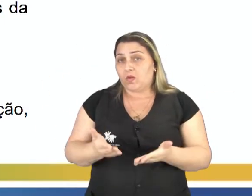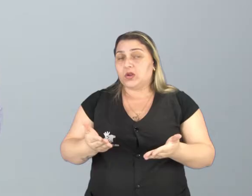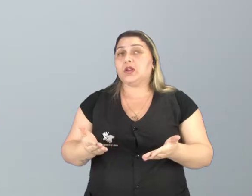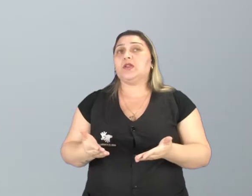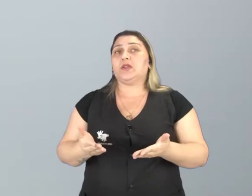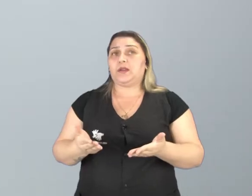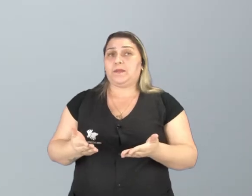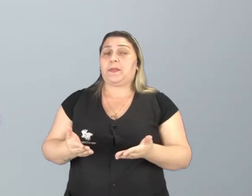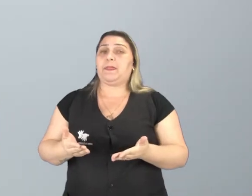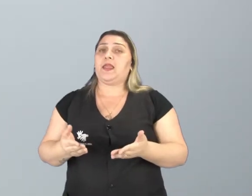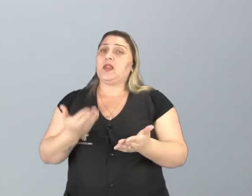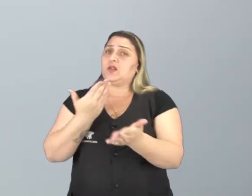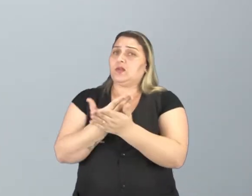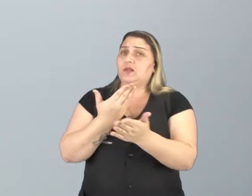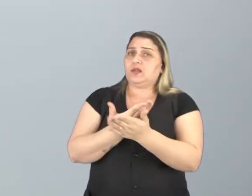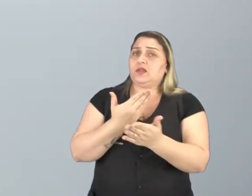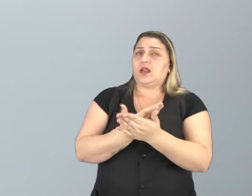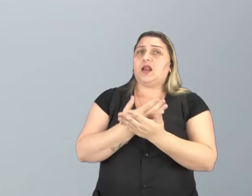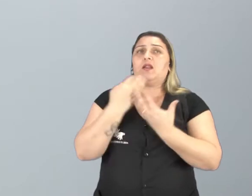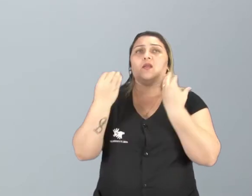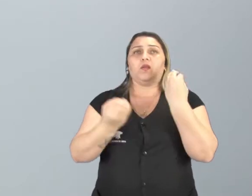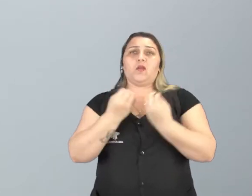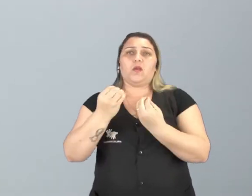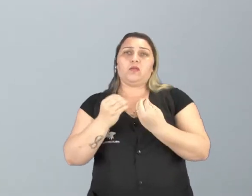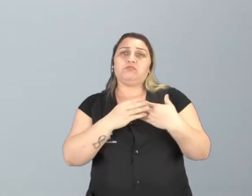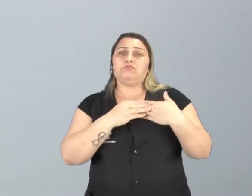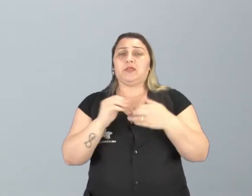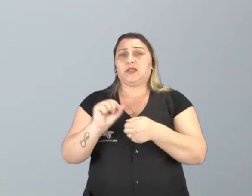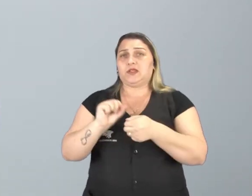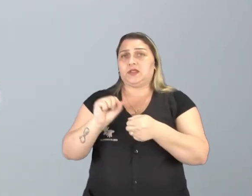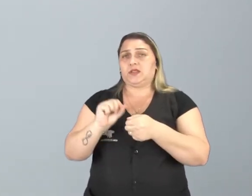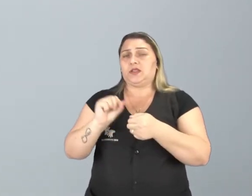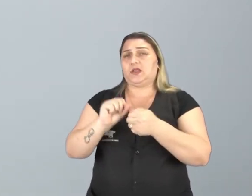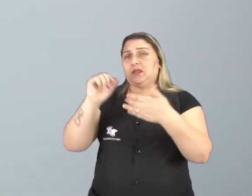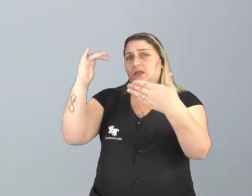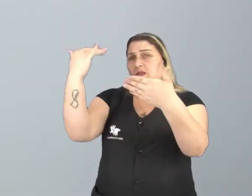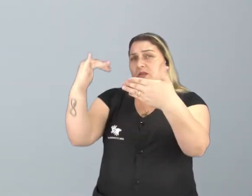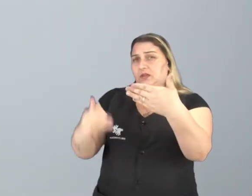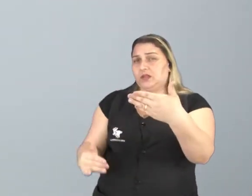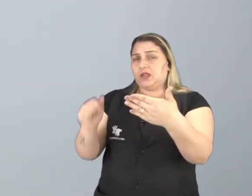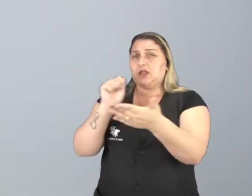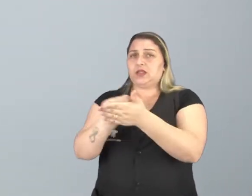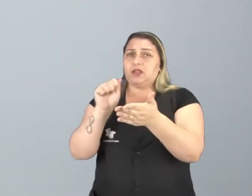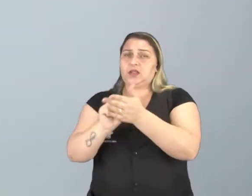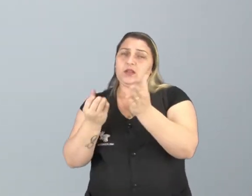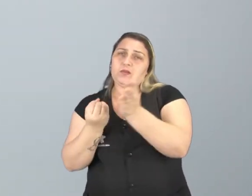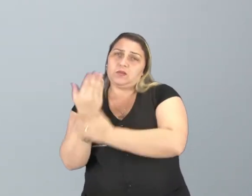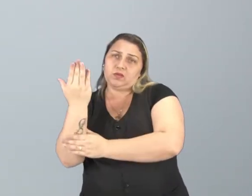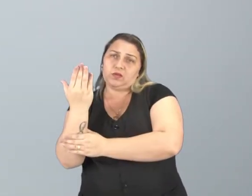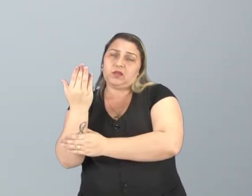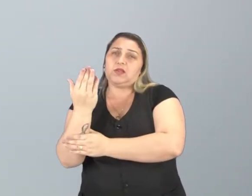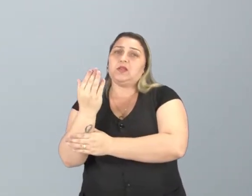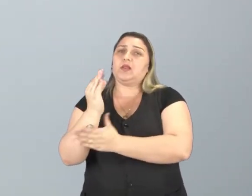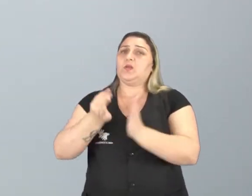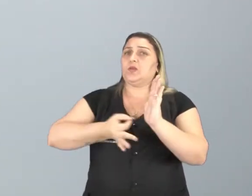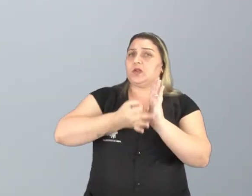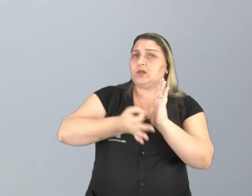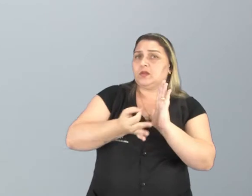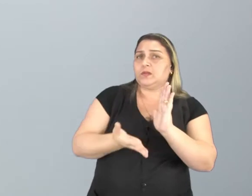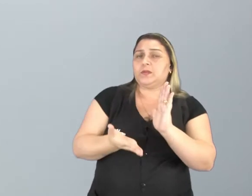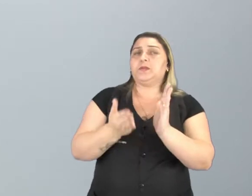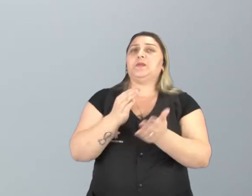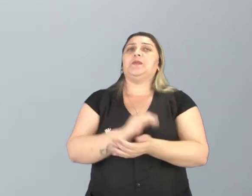Hoje, especificamente, iremos estudar como a gente pode fazer essas etapas da escrita na produção do artigo de